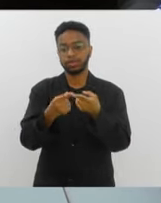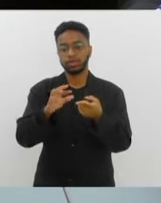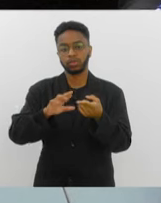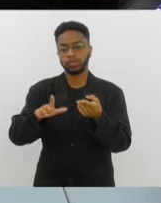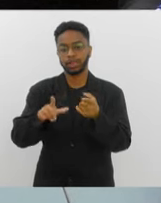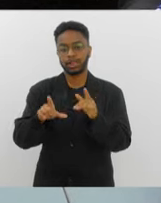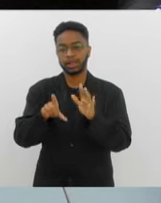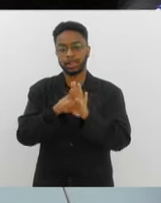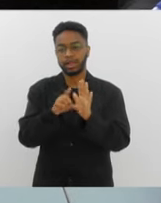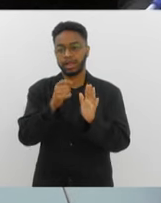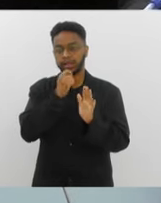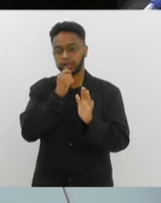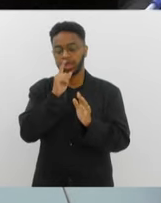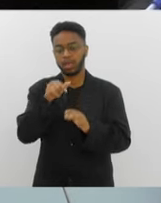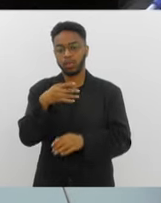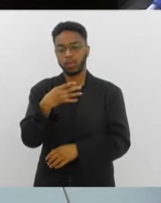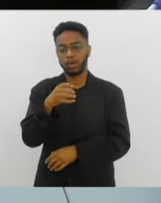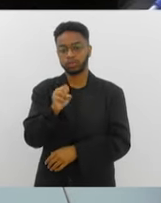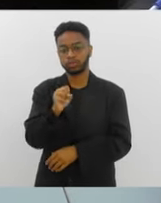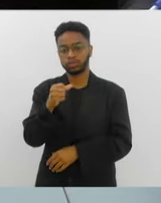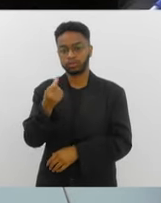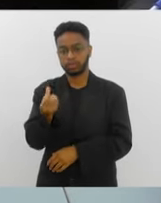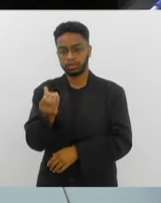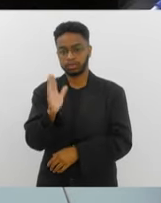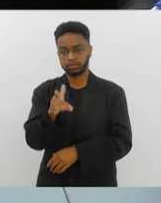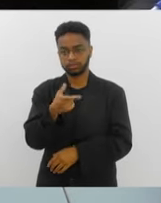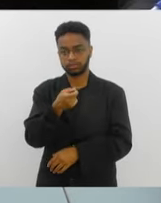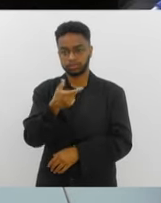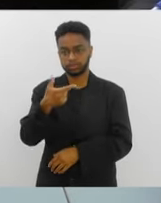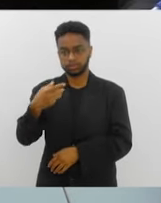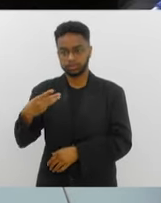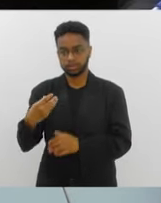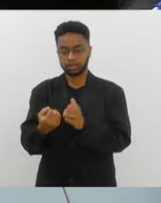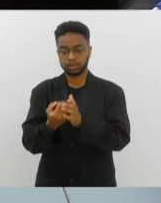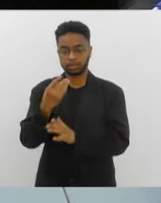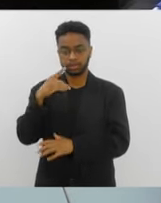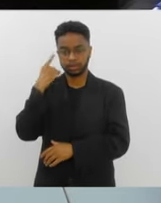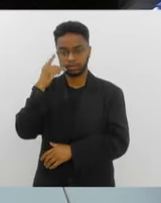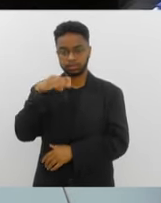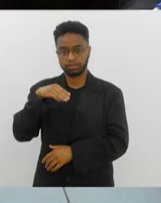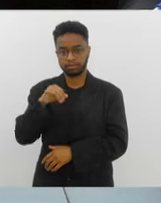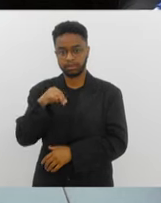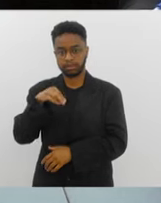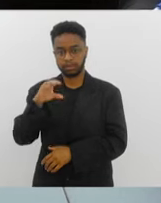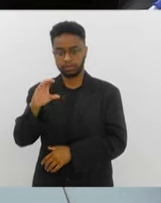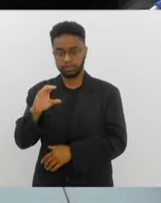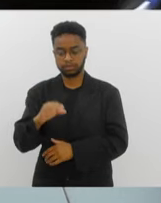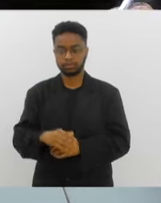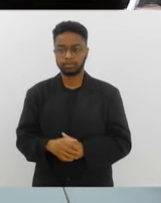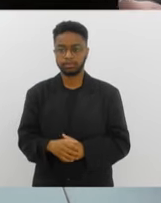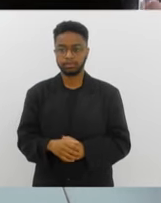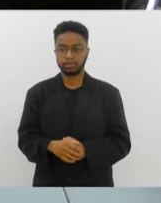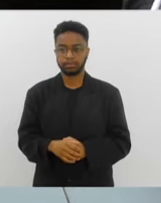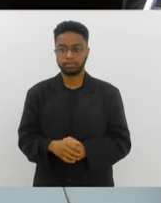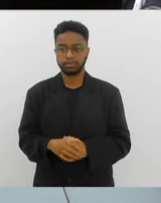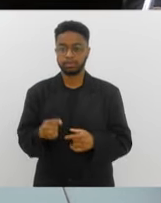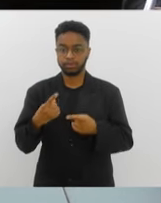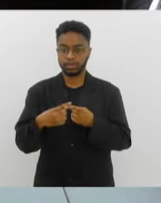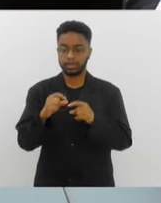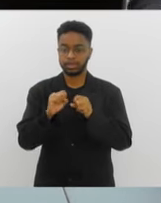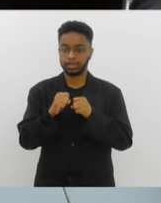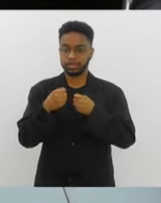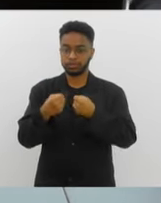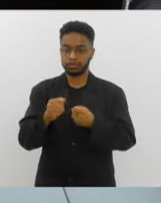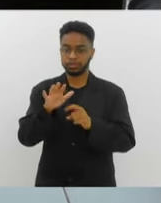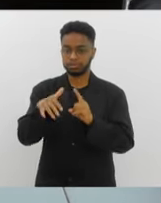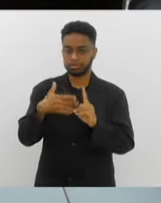projeto de lei 486 de 23. Quem é o autor? Deputado Carlos Mink, que além de ser um defensor do